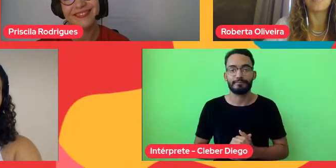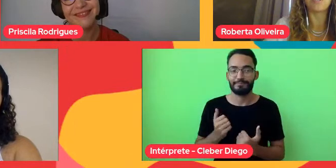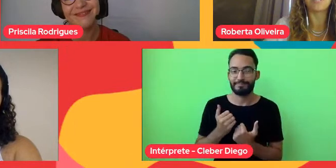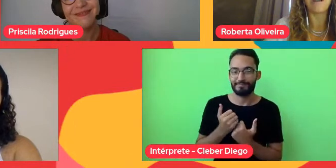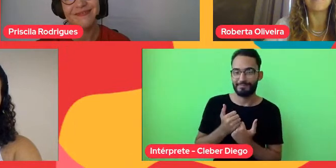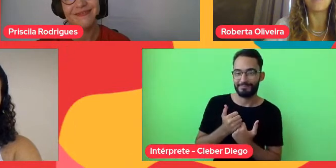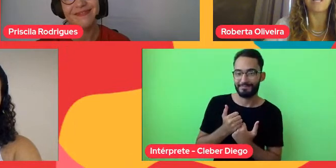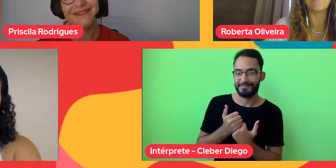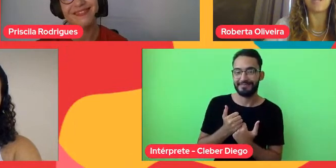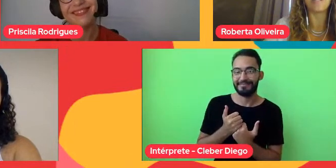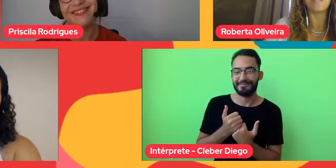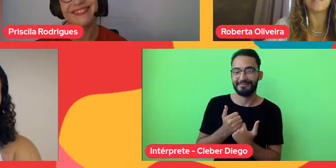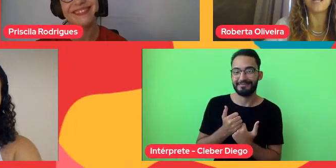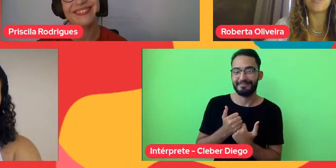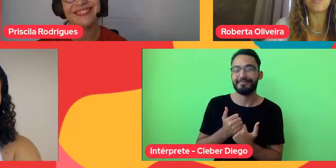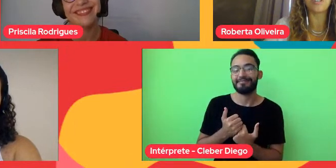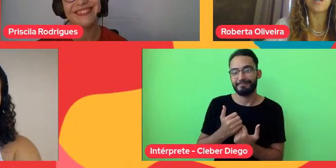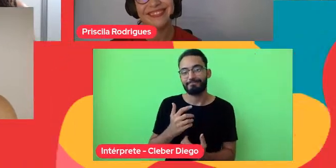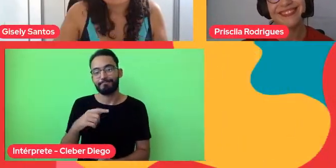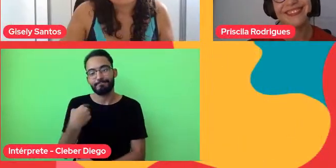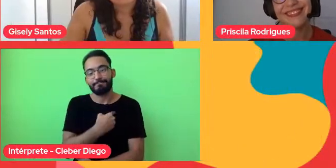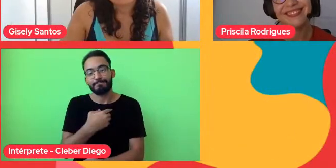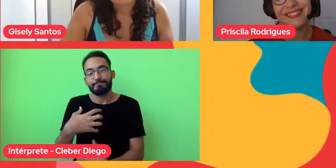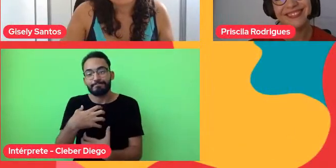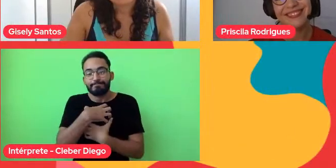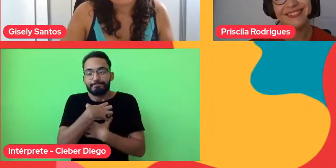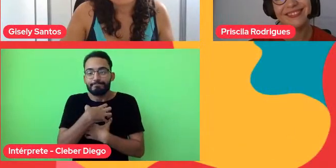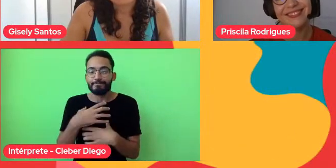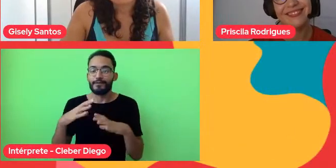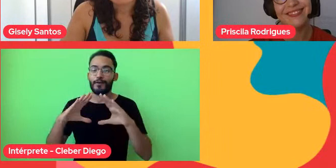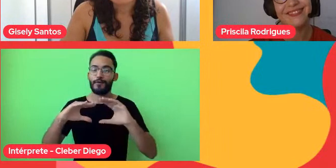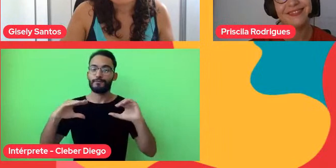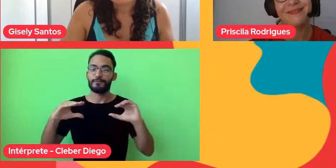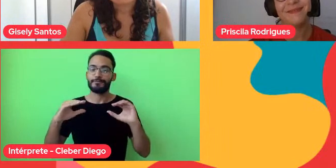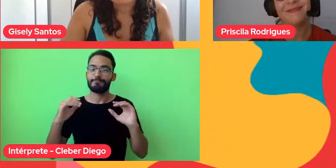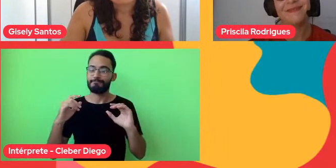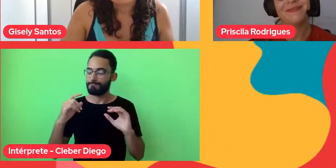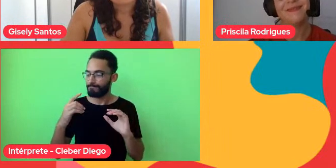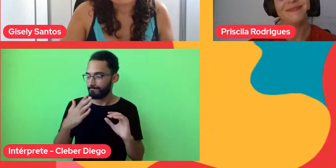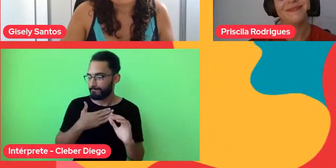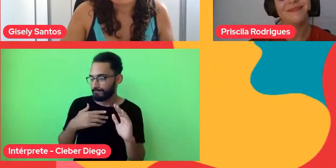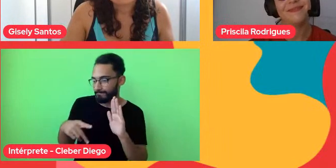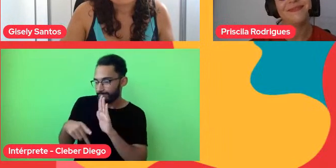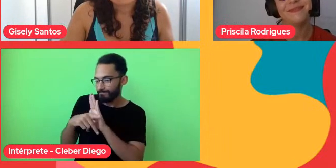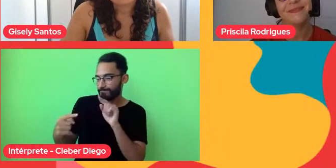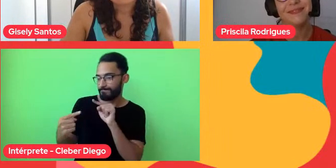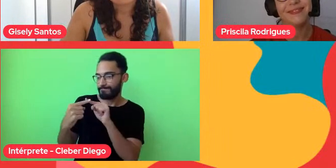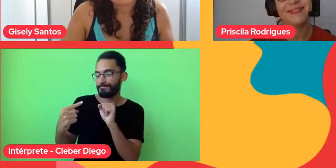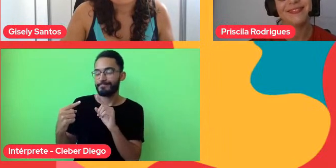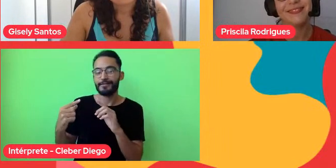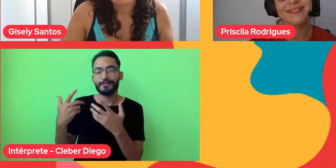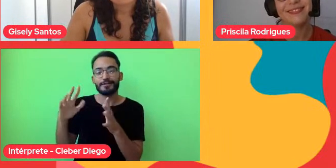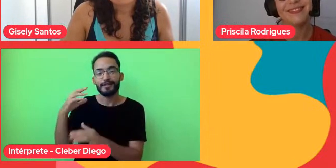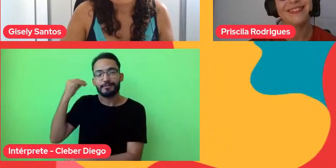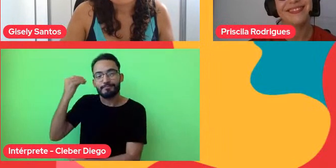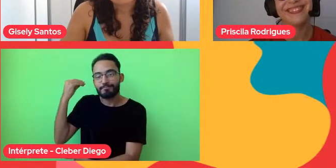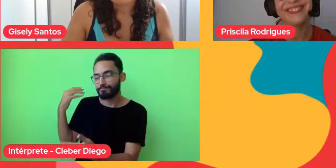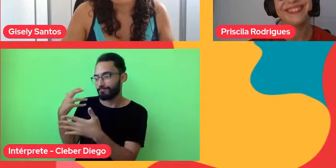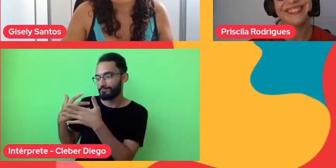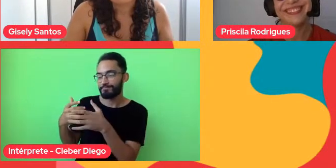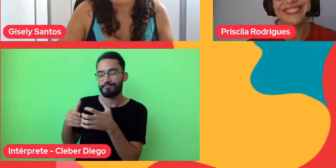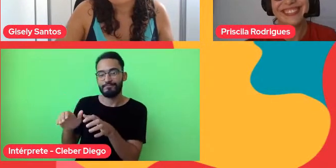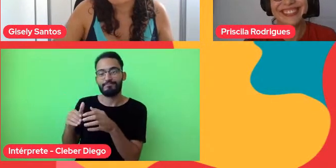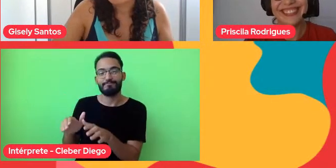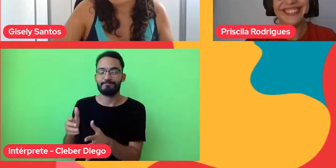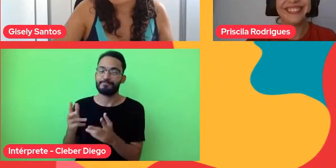sentir confortável, né, e pertencente, considerando todas as coisas que a gente vem vivenciando, né? Então, sobre